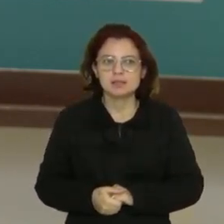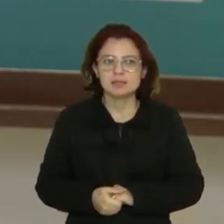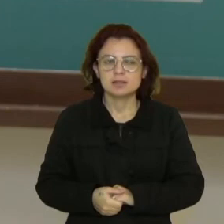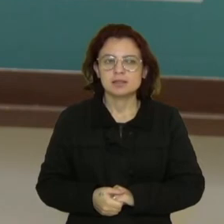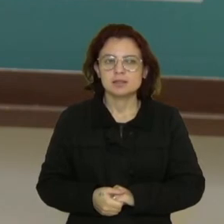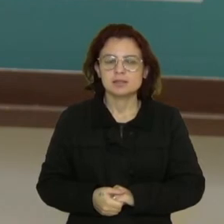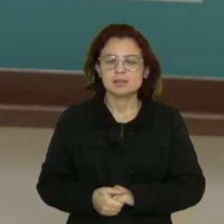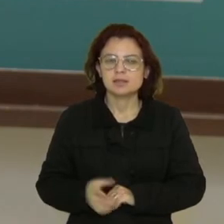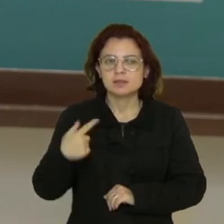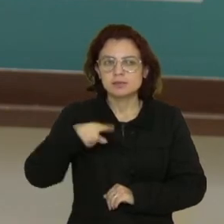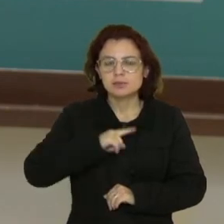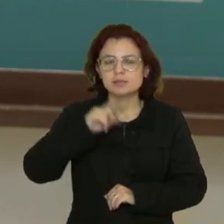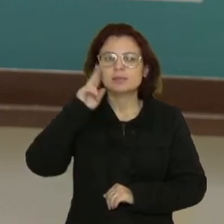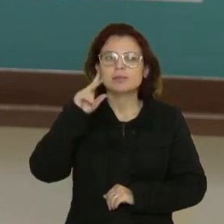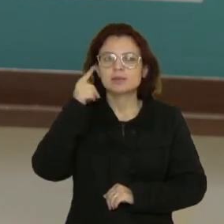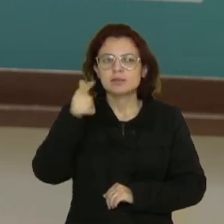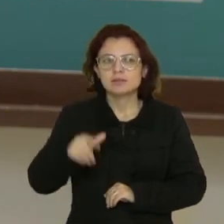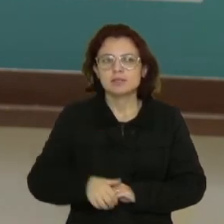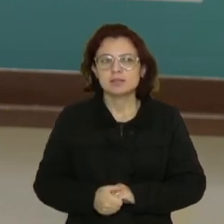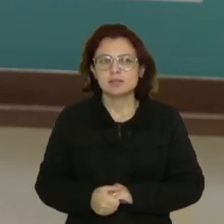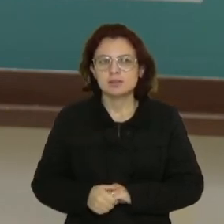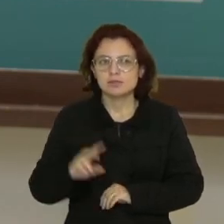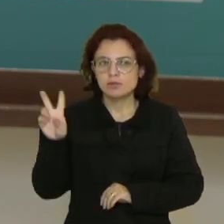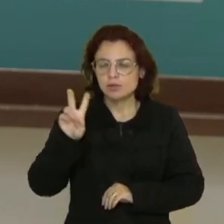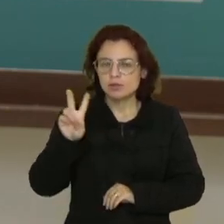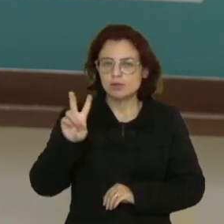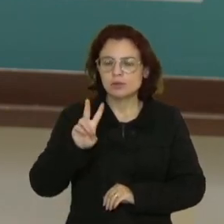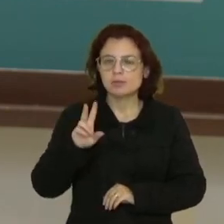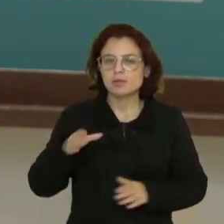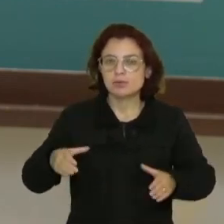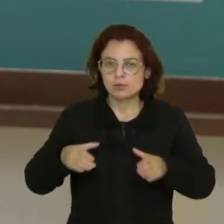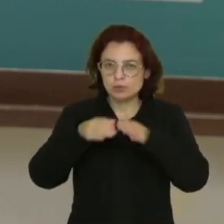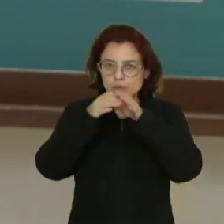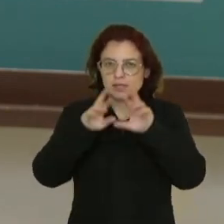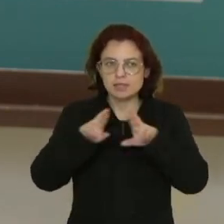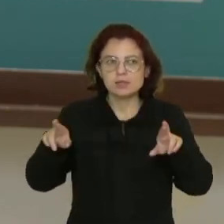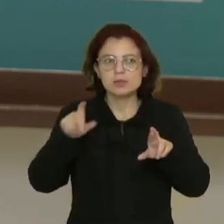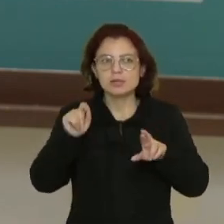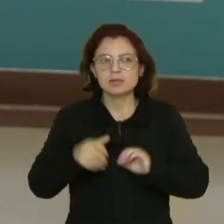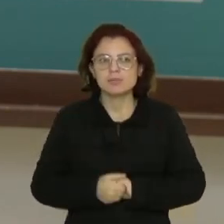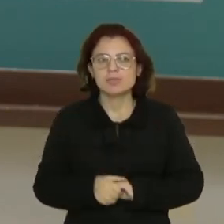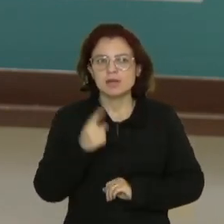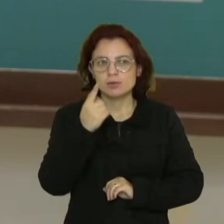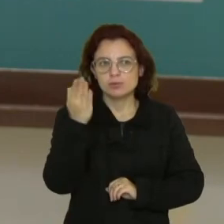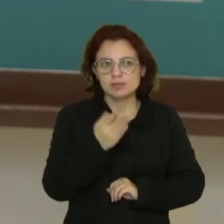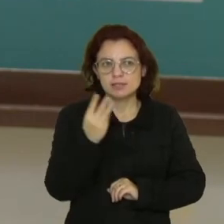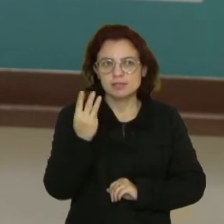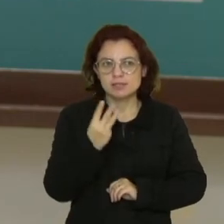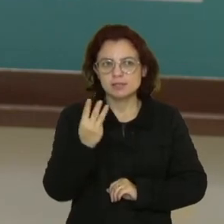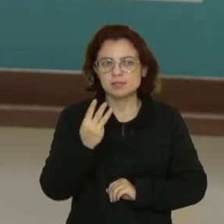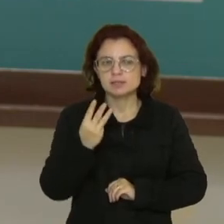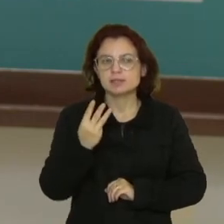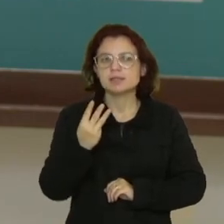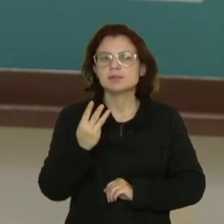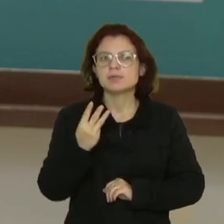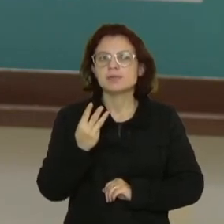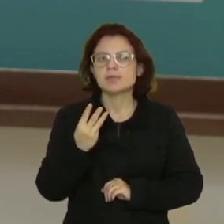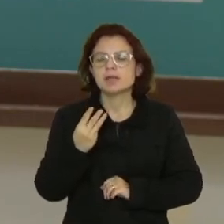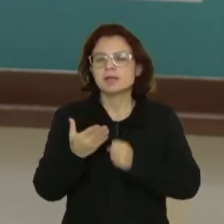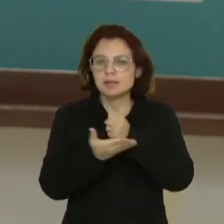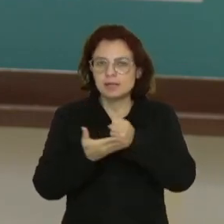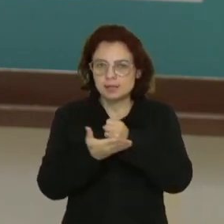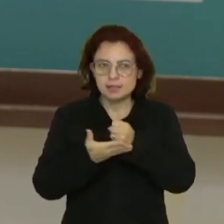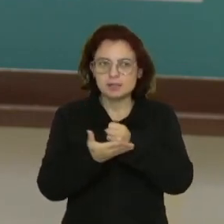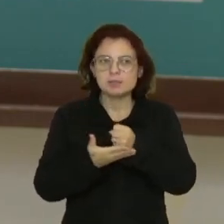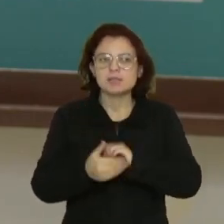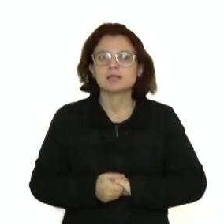Relembrando aqui fixando o volume de um cone reto ele vai corresponder ao que a um terço da área da base vezes altura